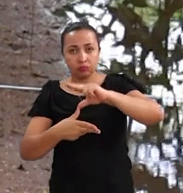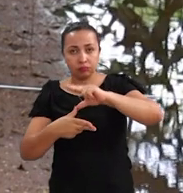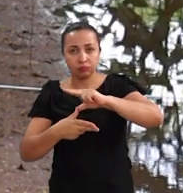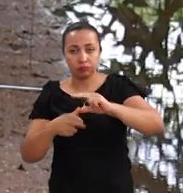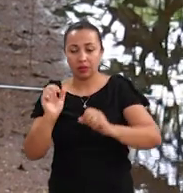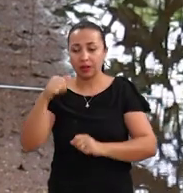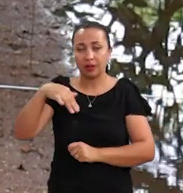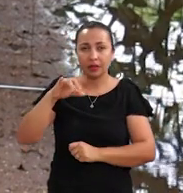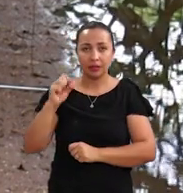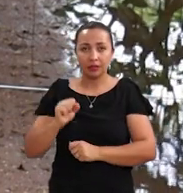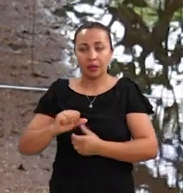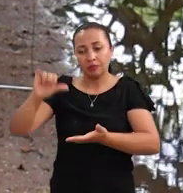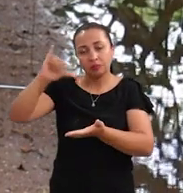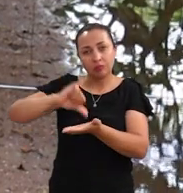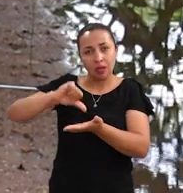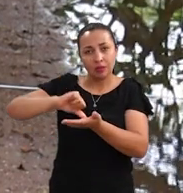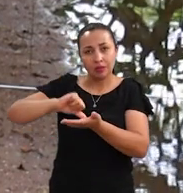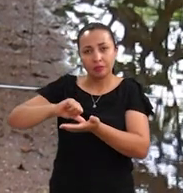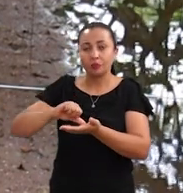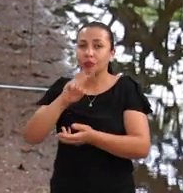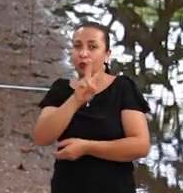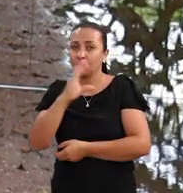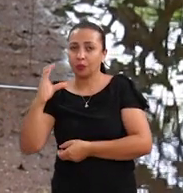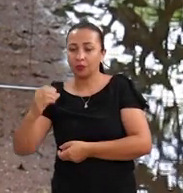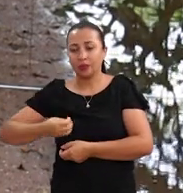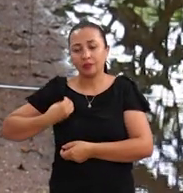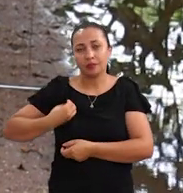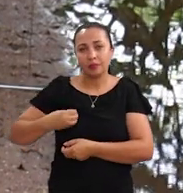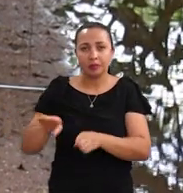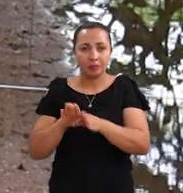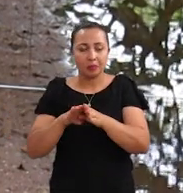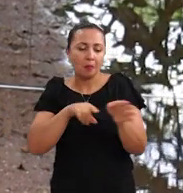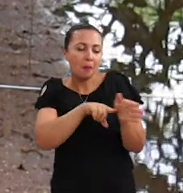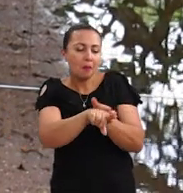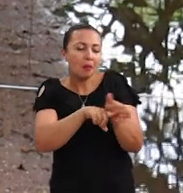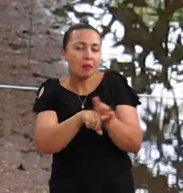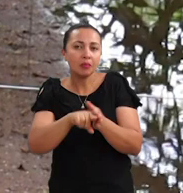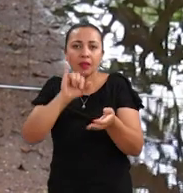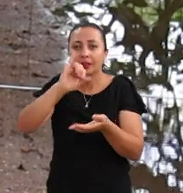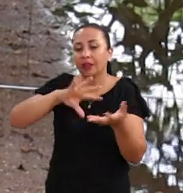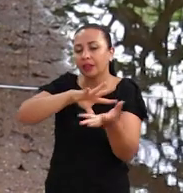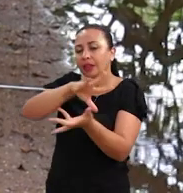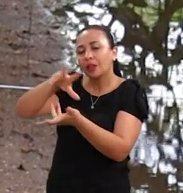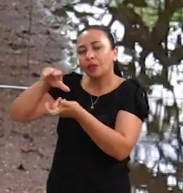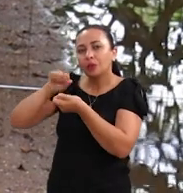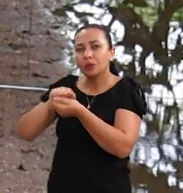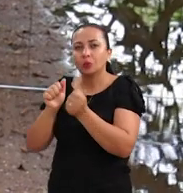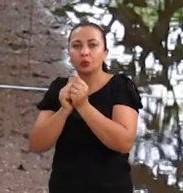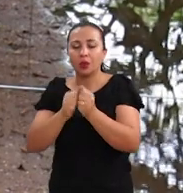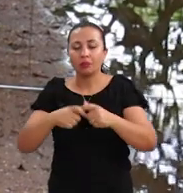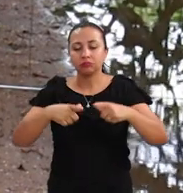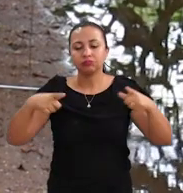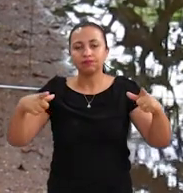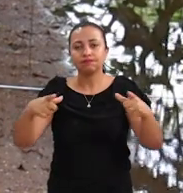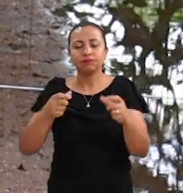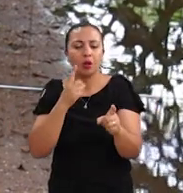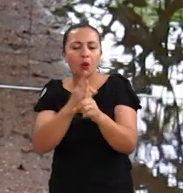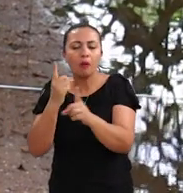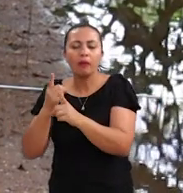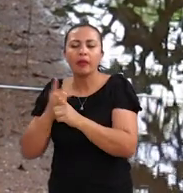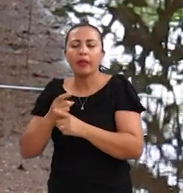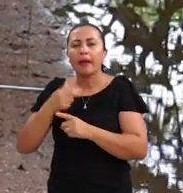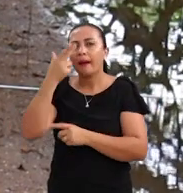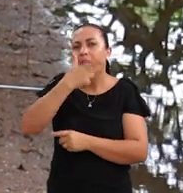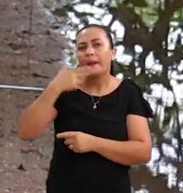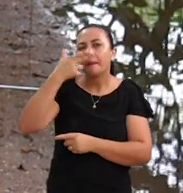campus Anísio Teixeira, localizado em Vitória da Conquista, está participando de uma pesquisa internacional que amplia a identificação da dieta